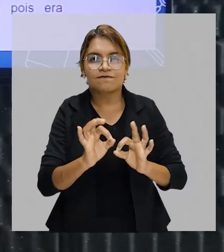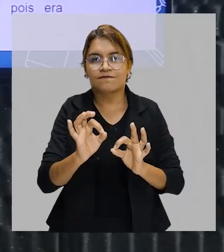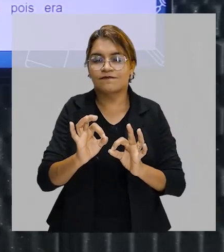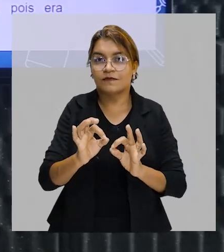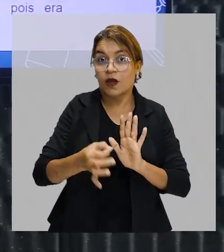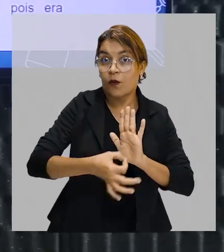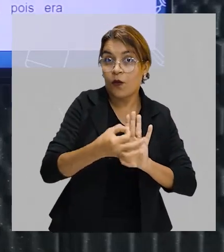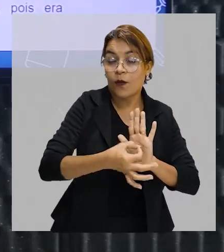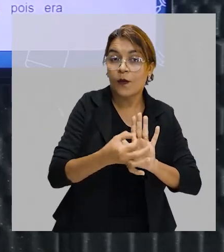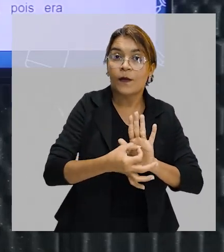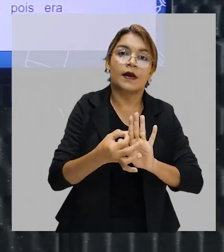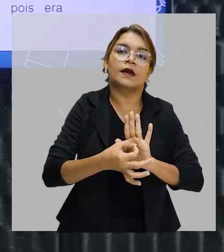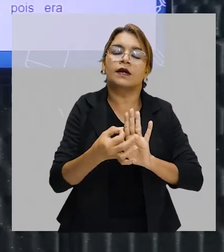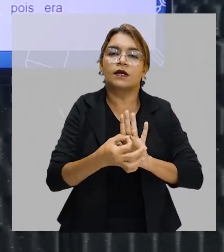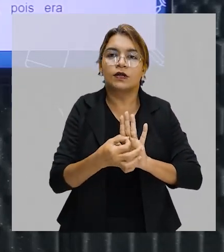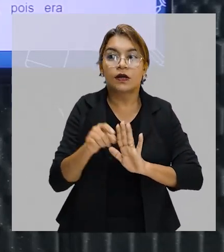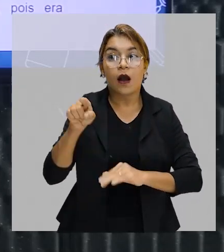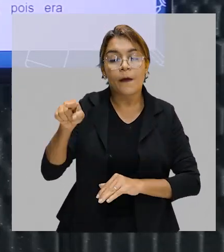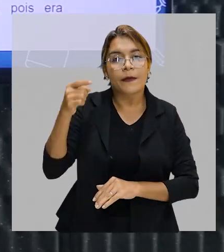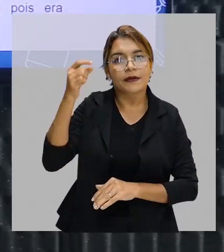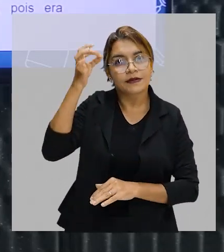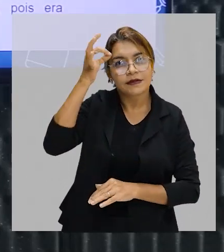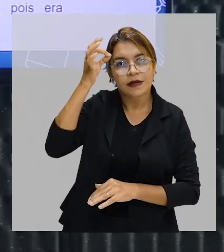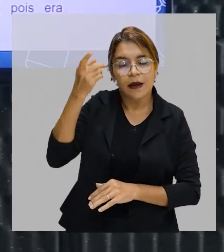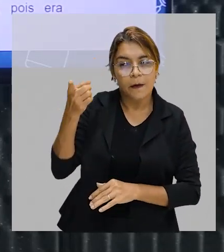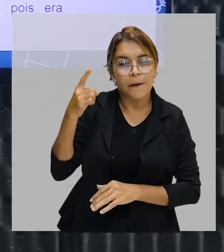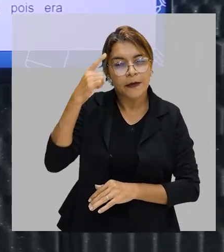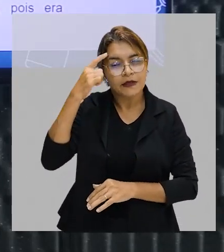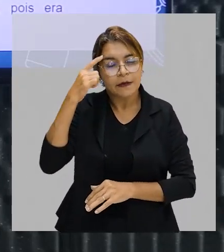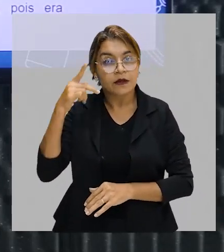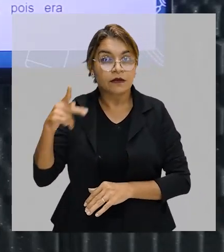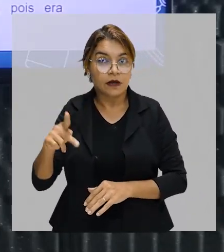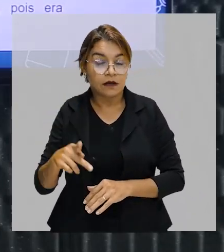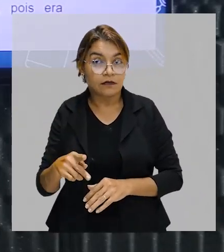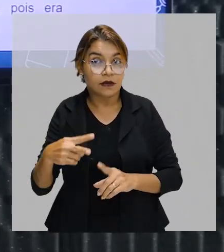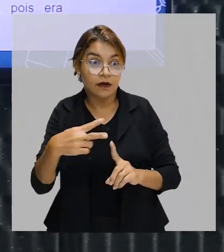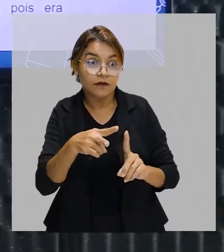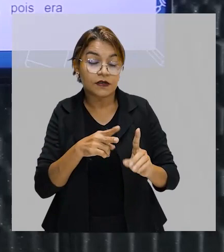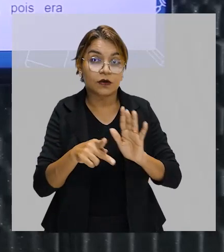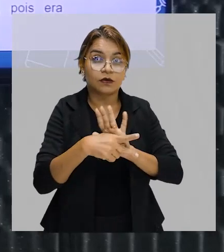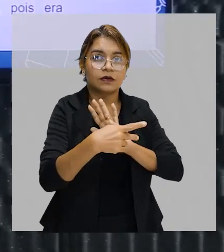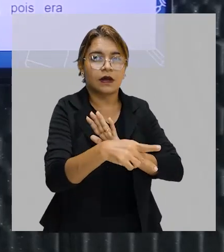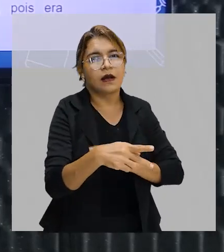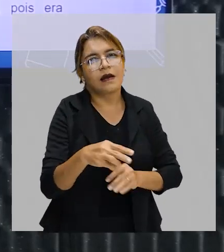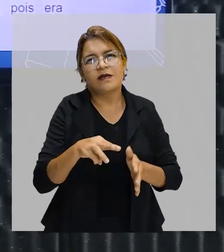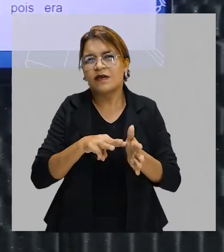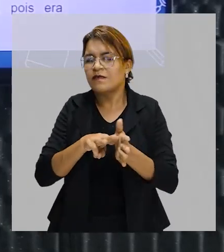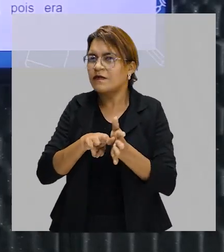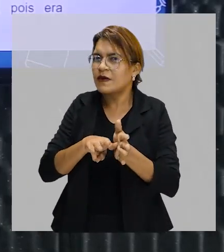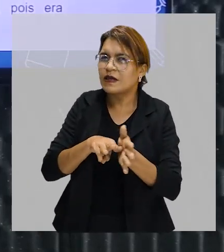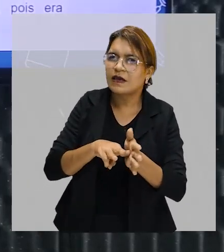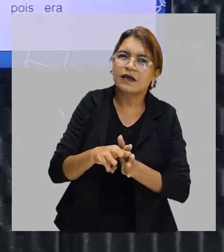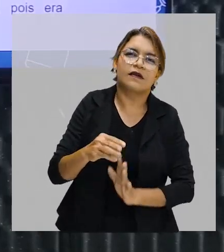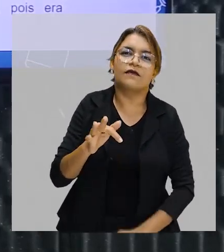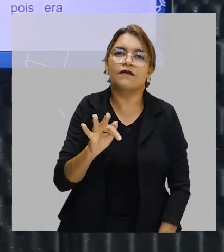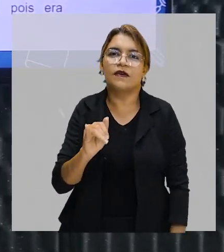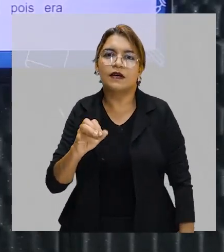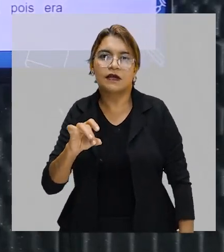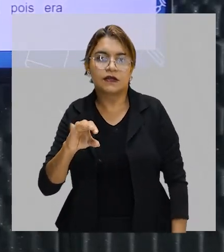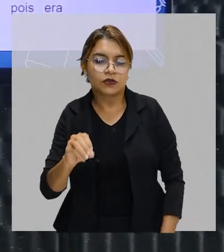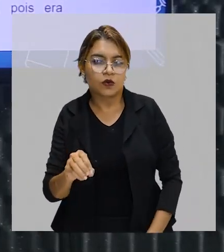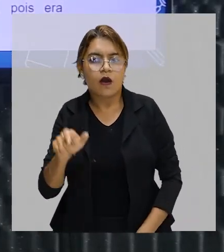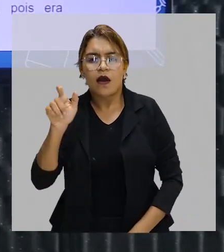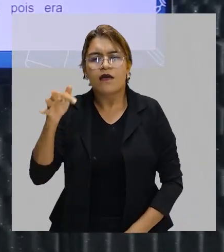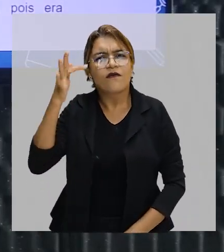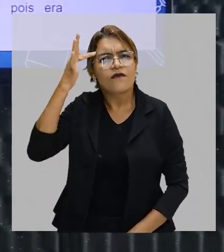ao pensamento kantiano, que na visão de Durkheim era muito metafísico, ele era muito filosófico e